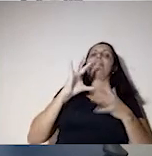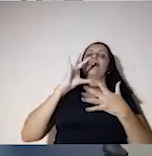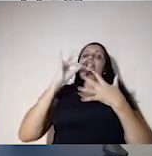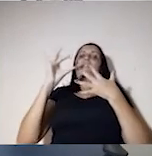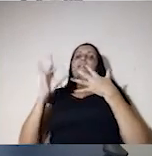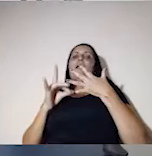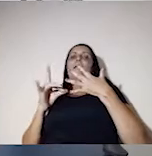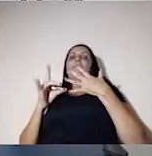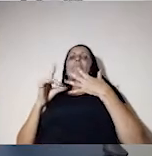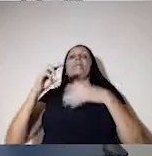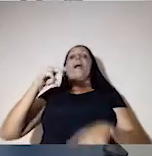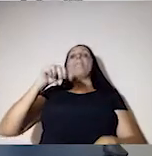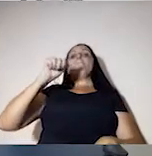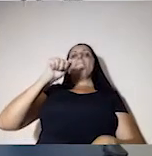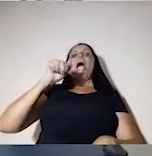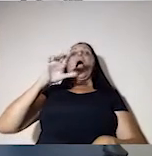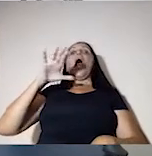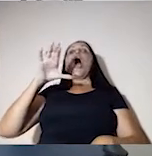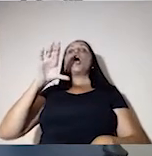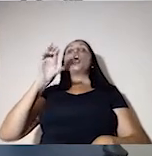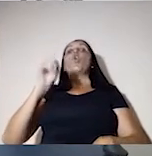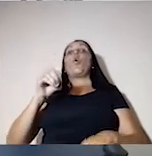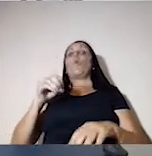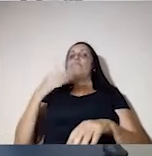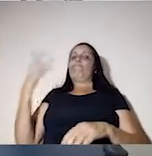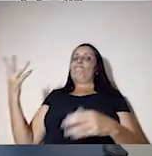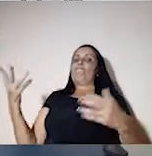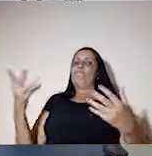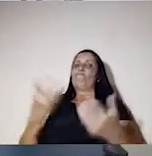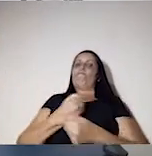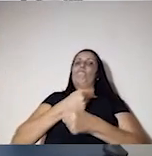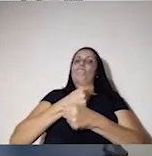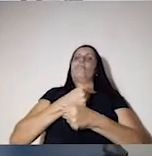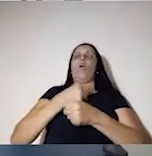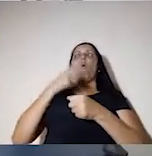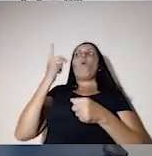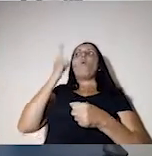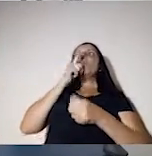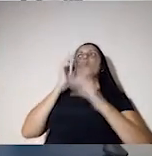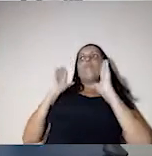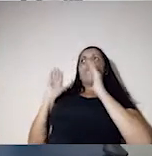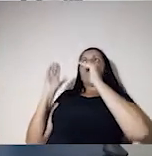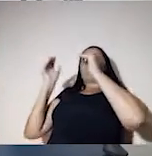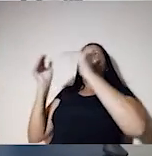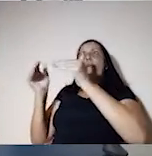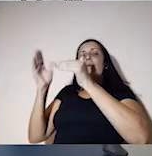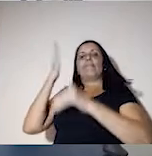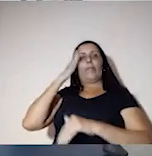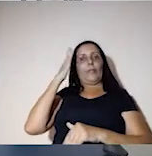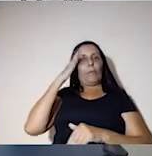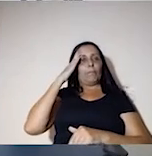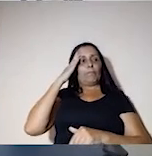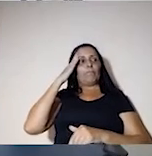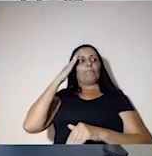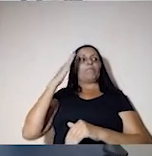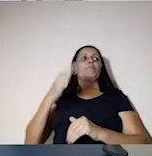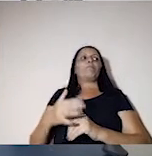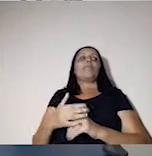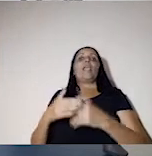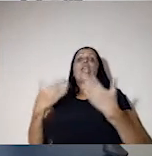do que eu preciso. Mas as macros não, as macros são fantásticas. O objeto aqui e eu com a lente aqui eu consigo focar,